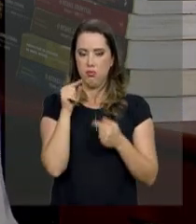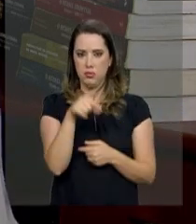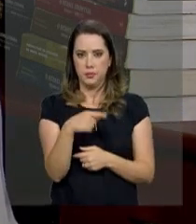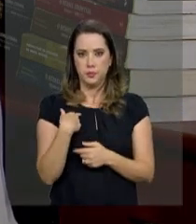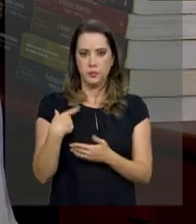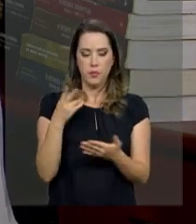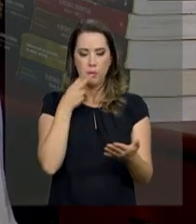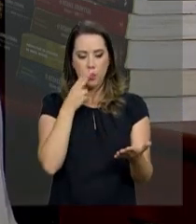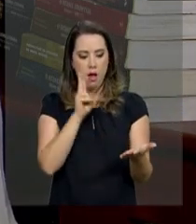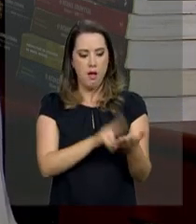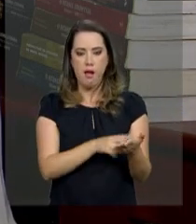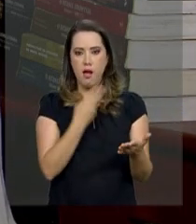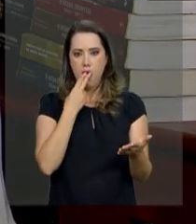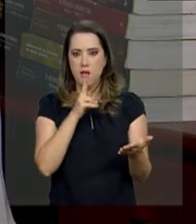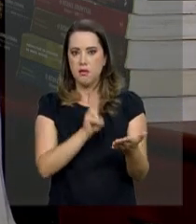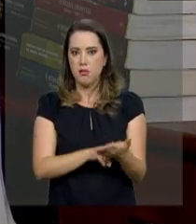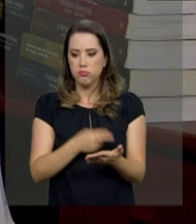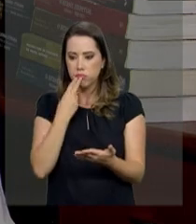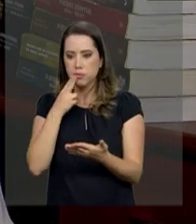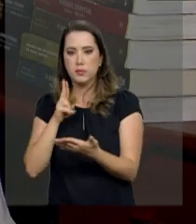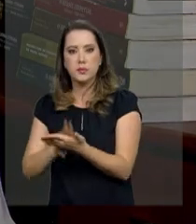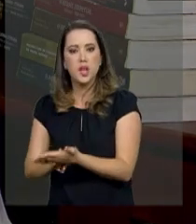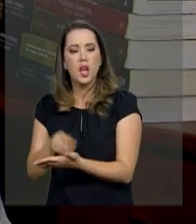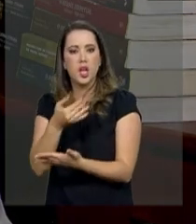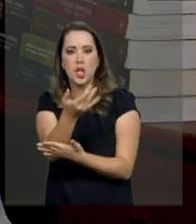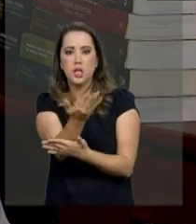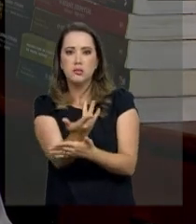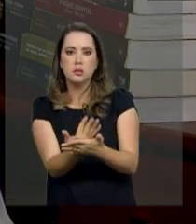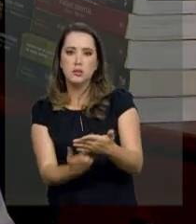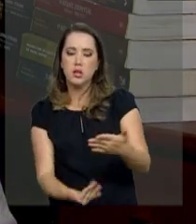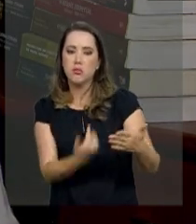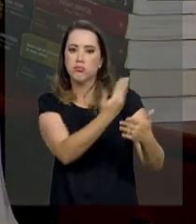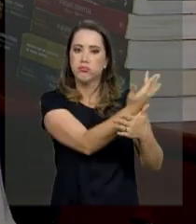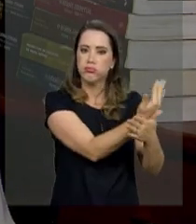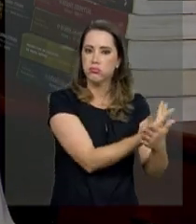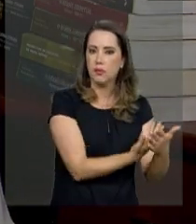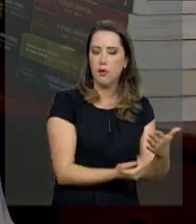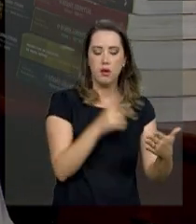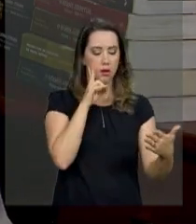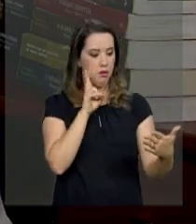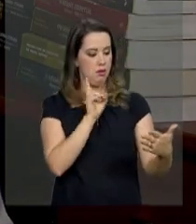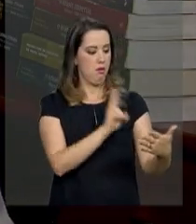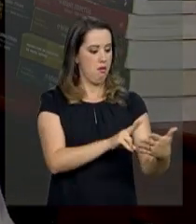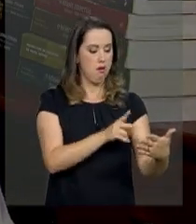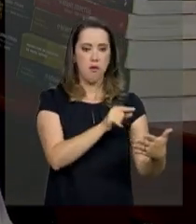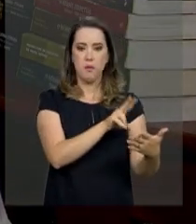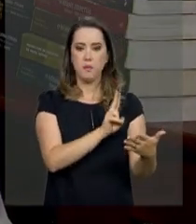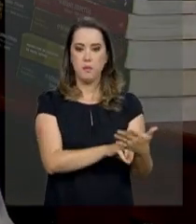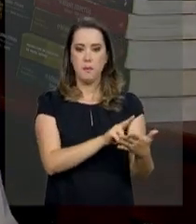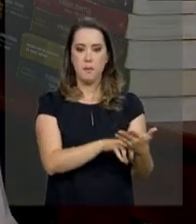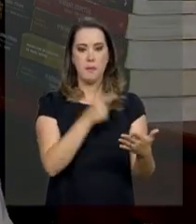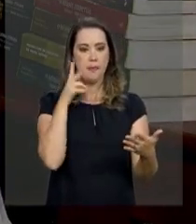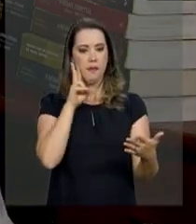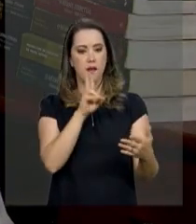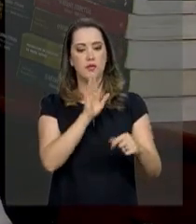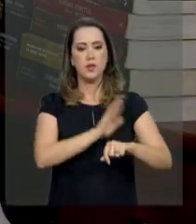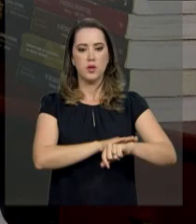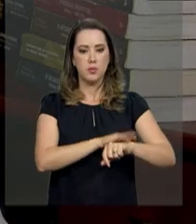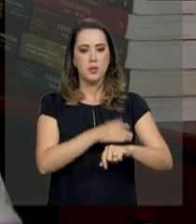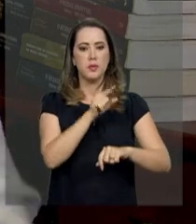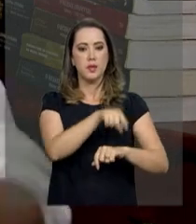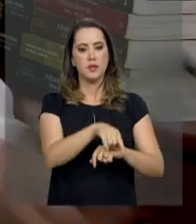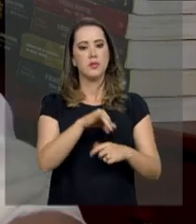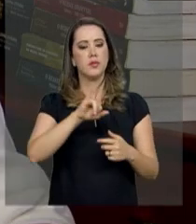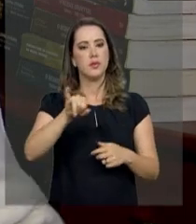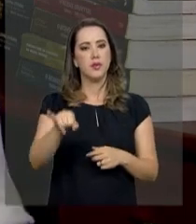essas cartas que estavam anulando as suas medidas, decisões das cortes, o Conselho da Leopoldina, que o momento era aquele, do José